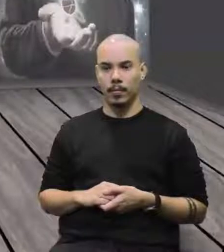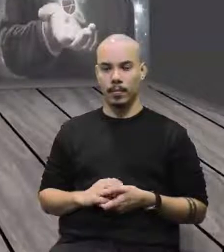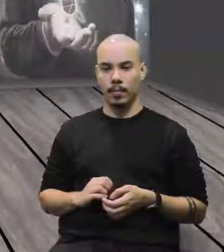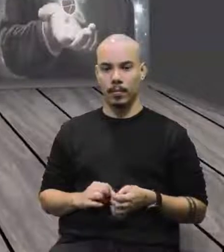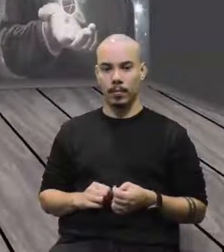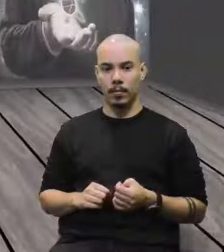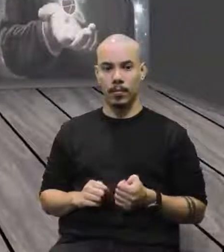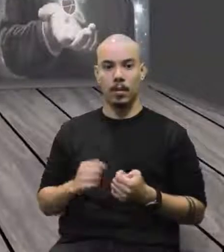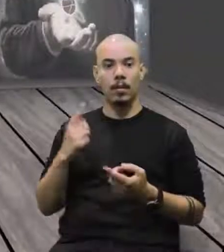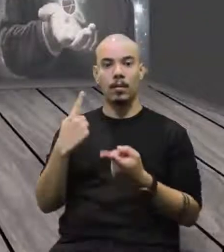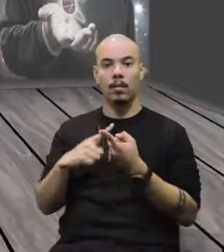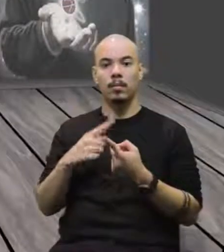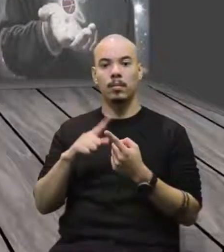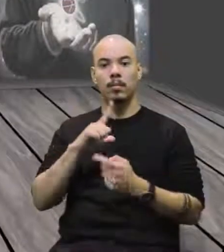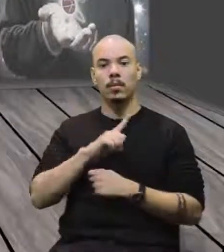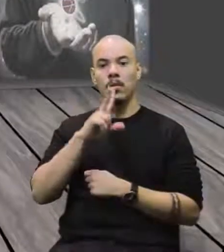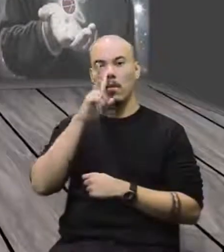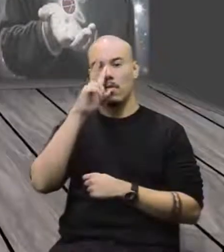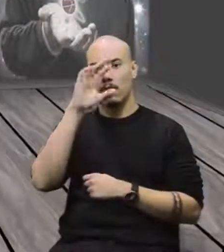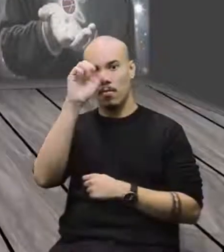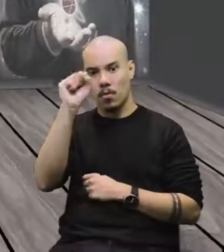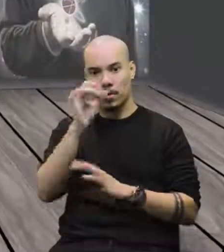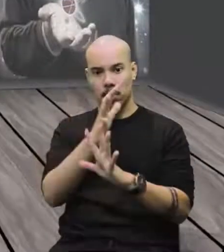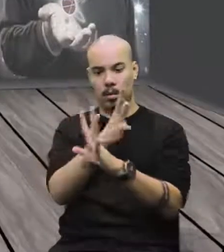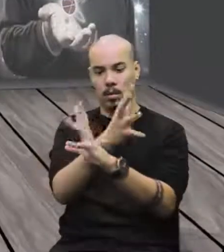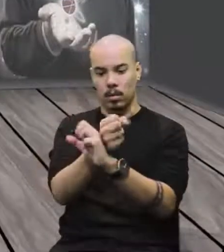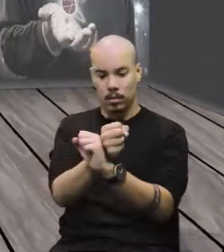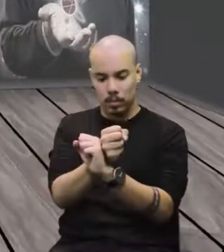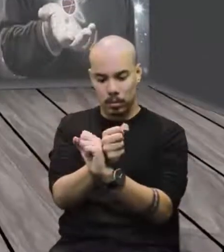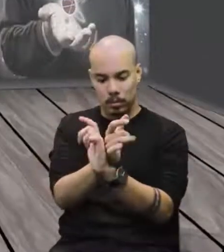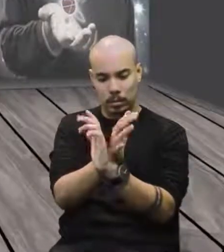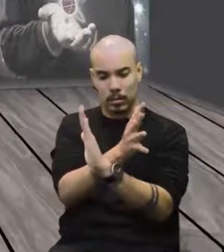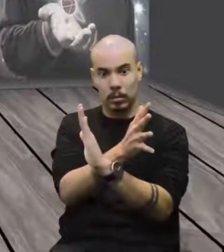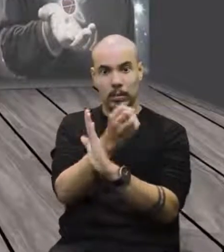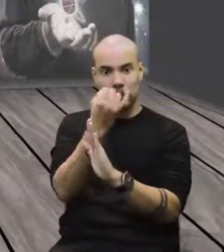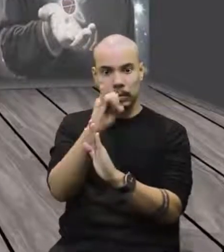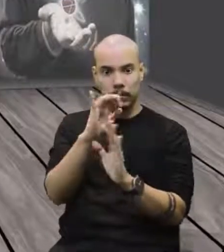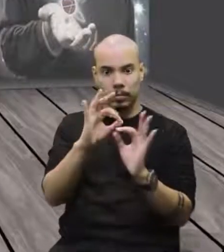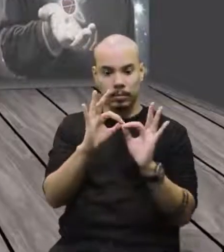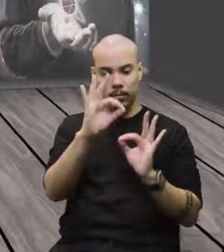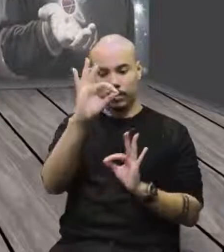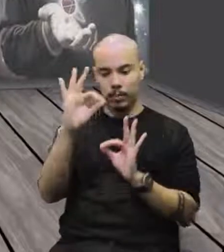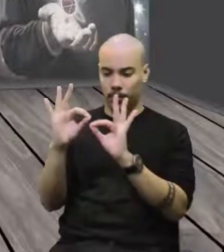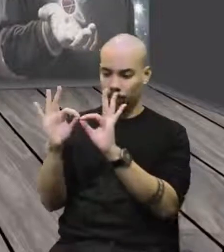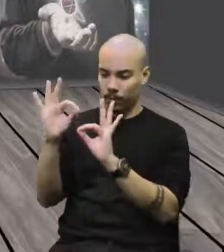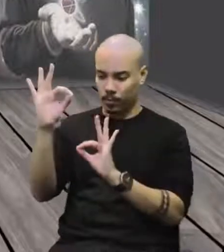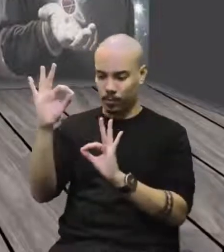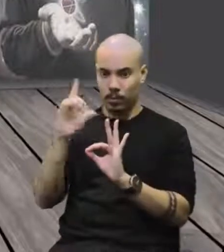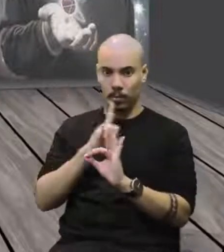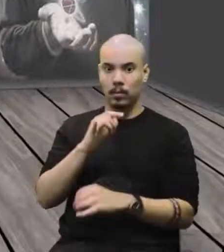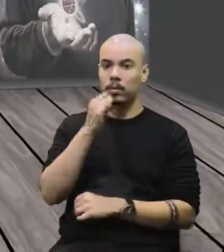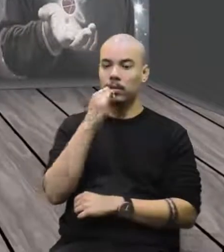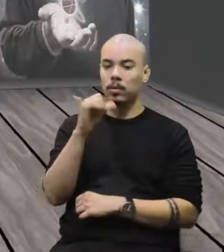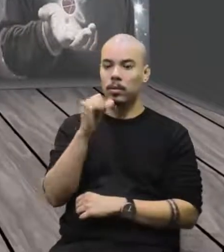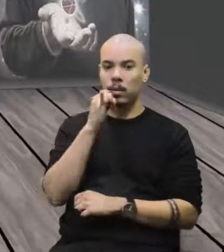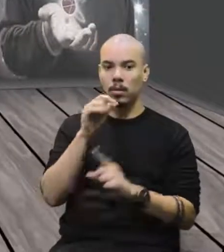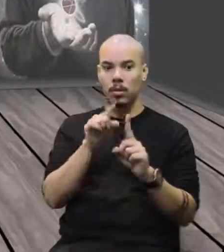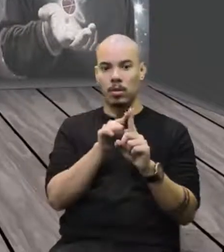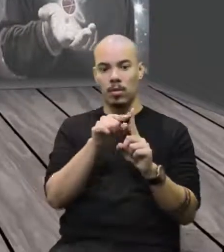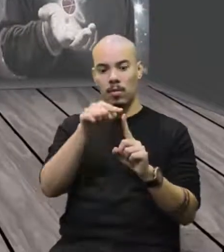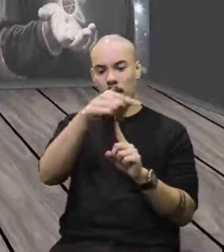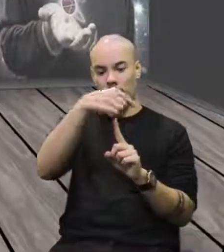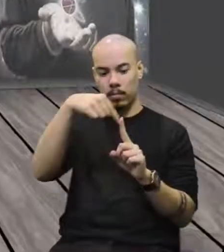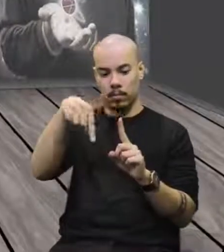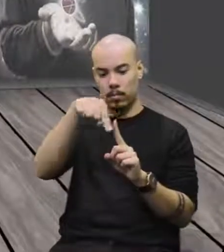vez... força de atração ou de repulsão desses fios. Isso. Então, se tem 2 fios, se esse fio aqui está passando corrente elétrica, ele vai gerar um